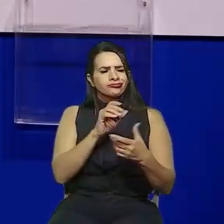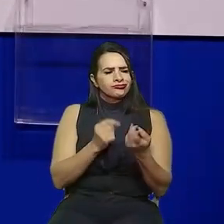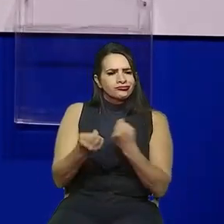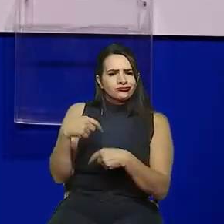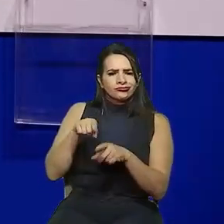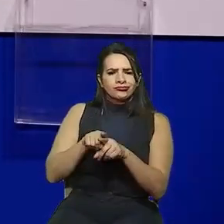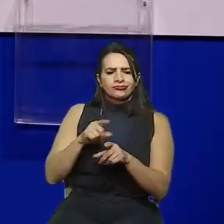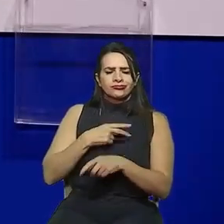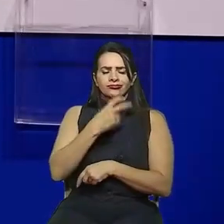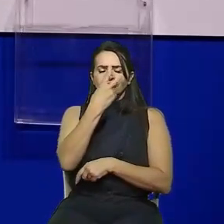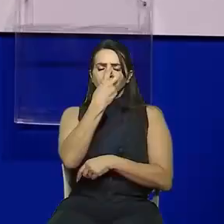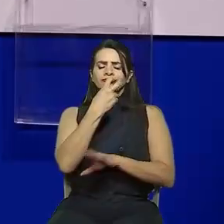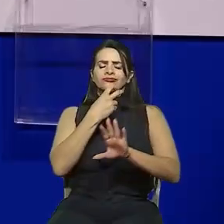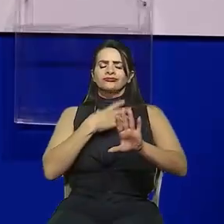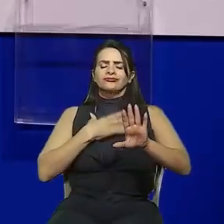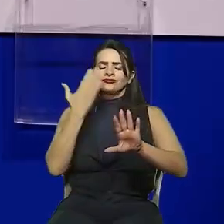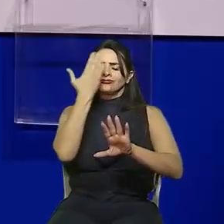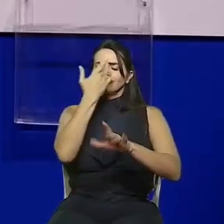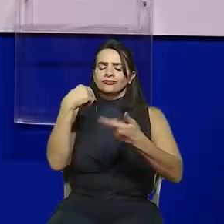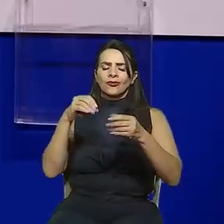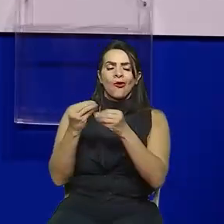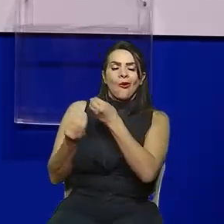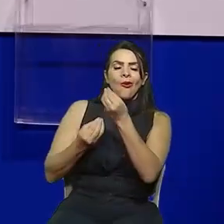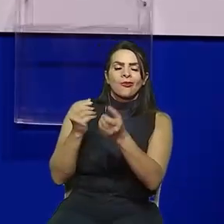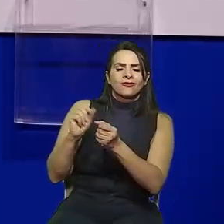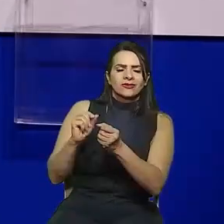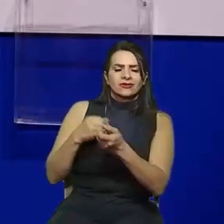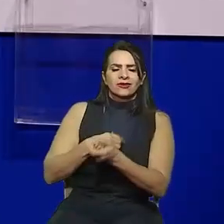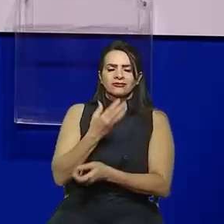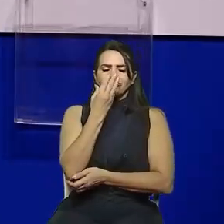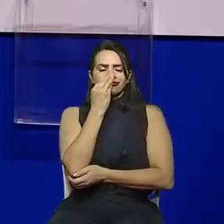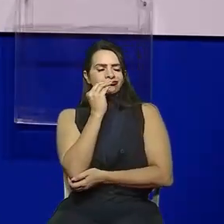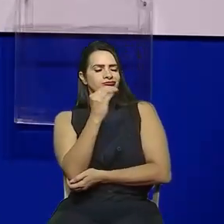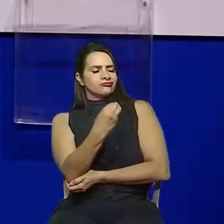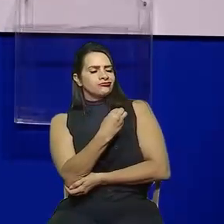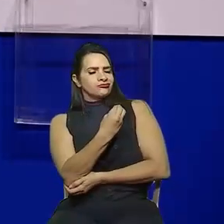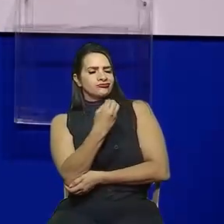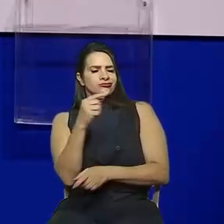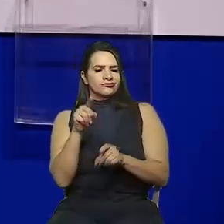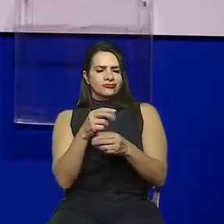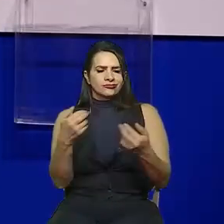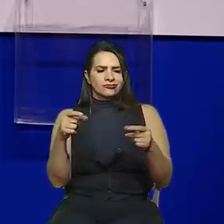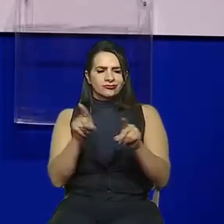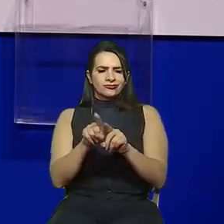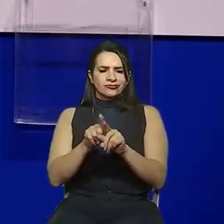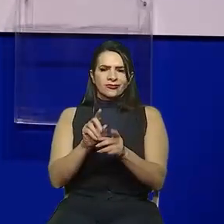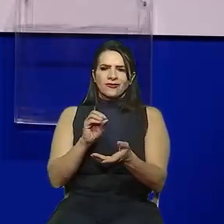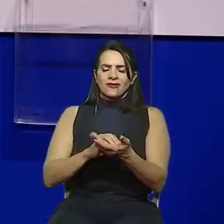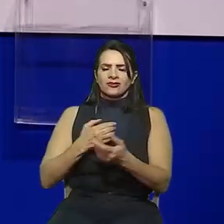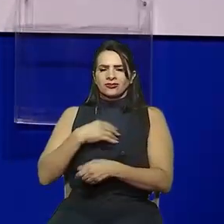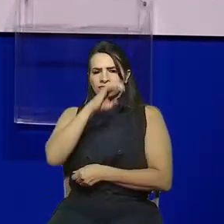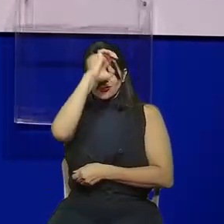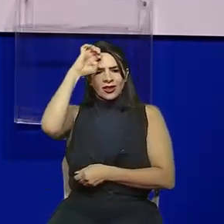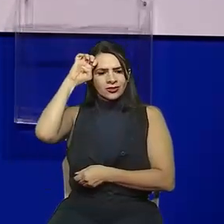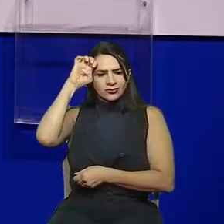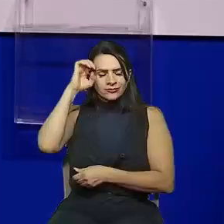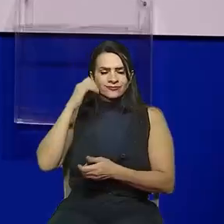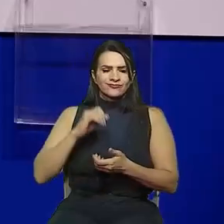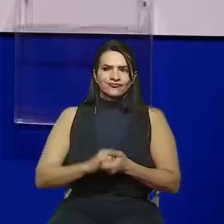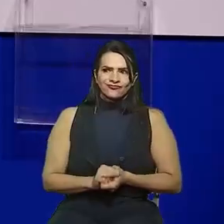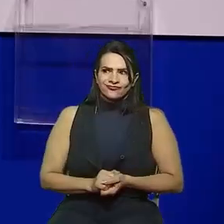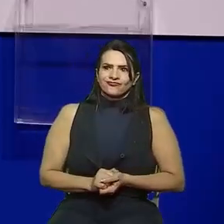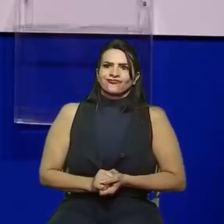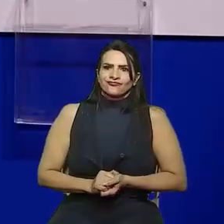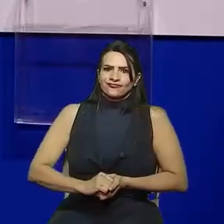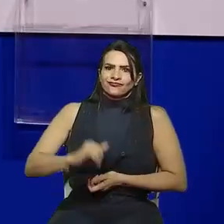olhos para o que faço e a maneira como faço, ignorar minhas ações perniciosas e minha falta de ética? Esta